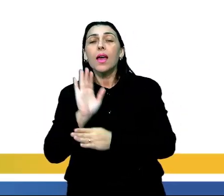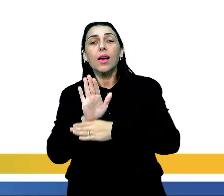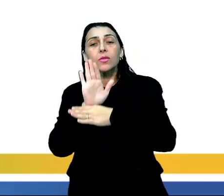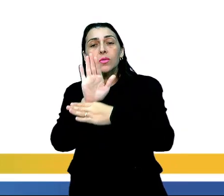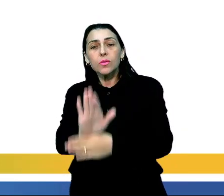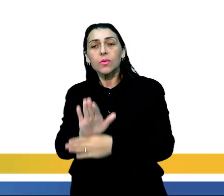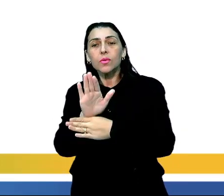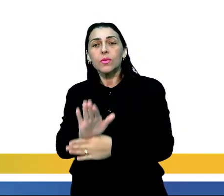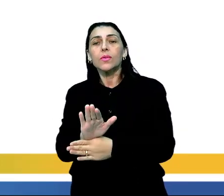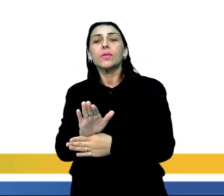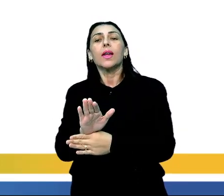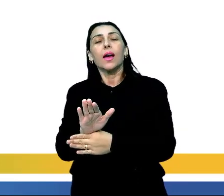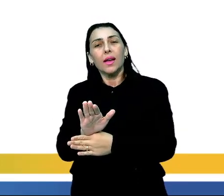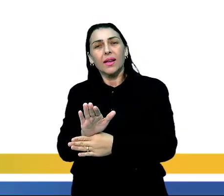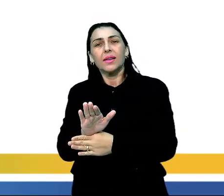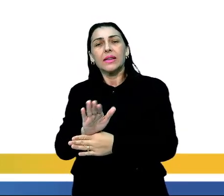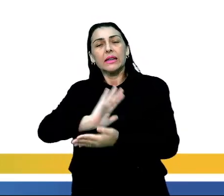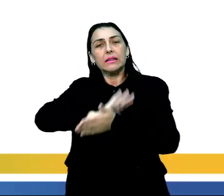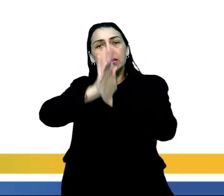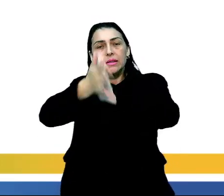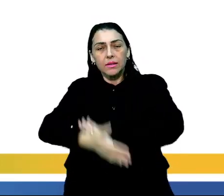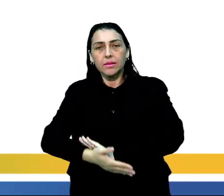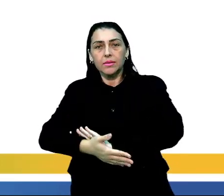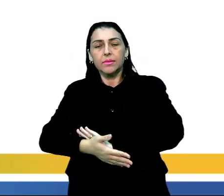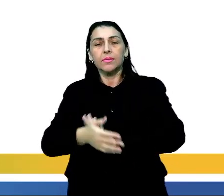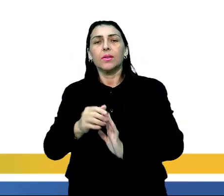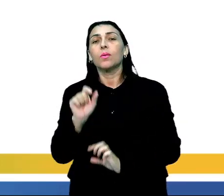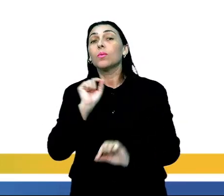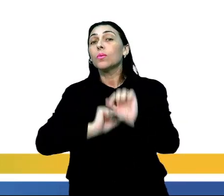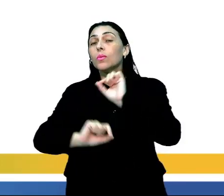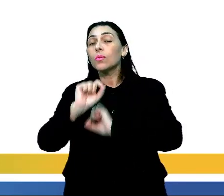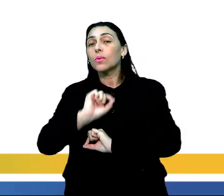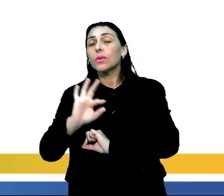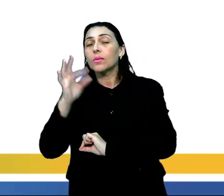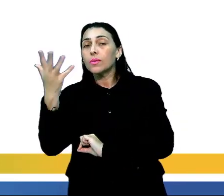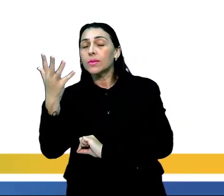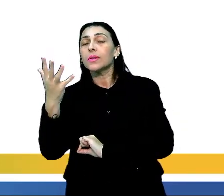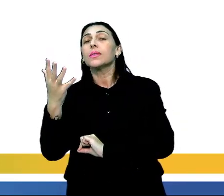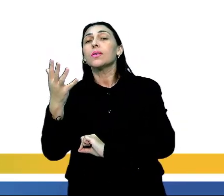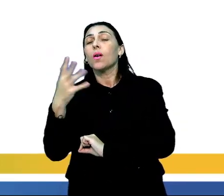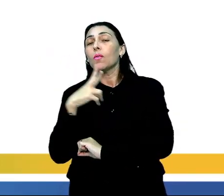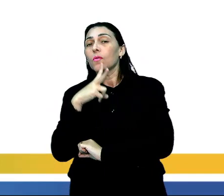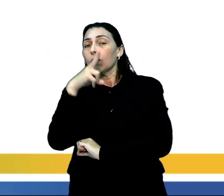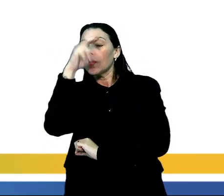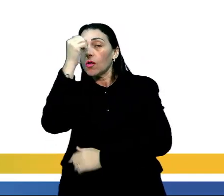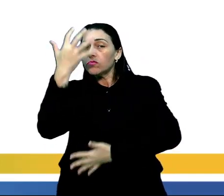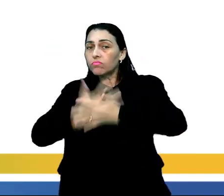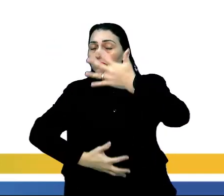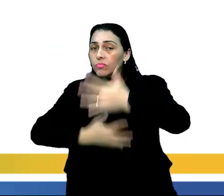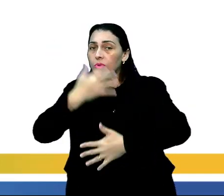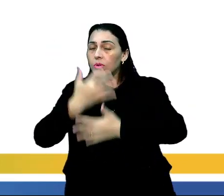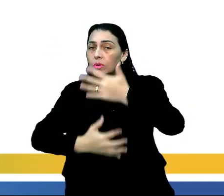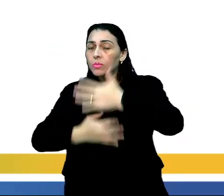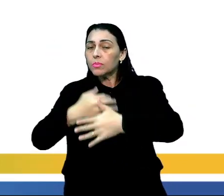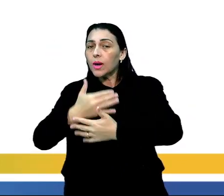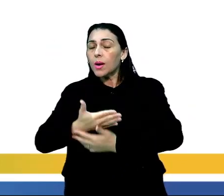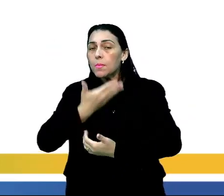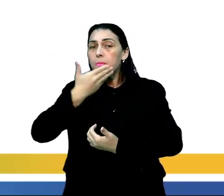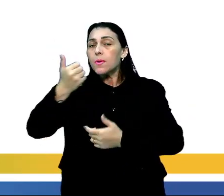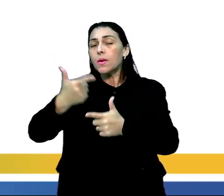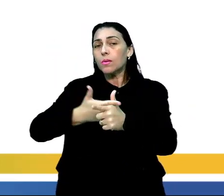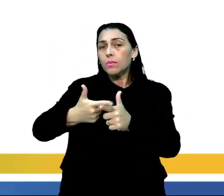colaborar com a insistência da discriminação, o que funciona como um forte empecilho para a resolução